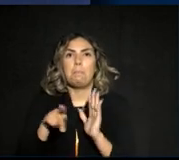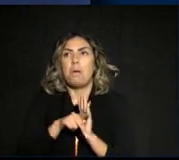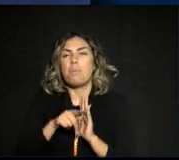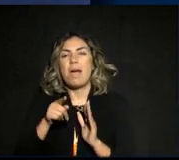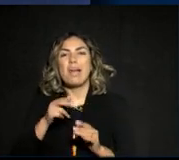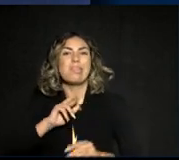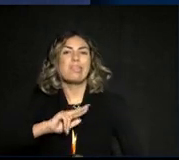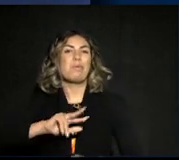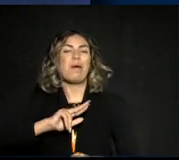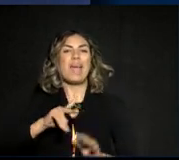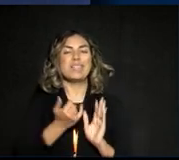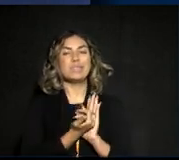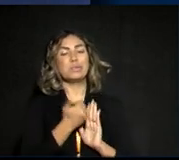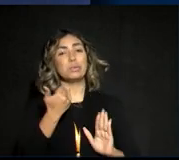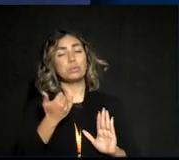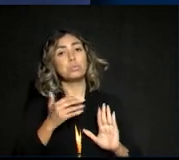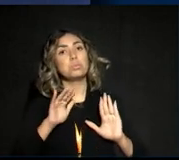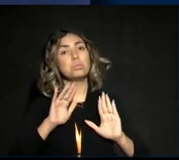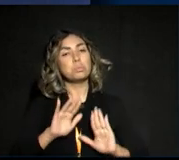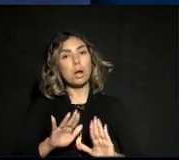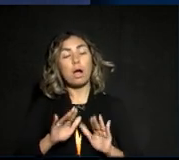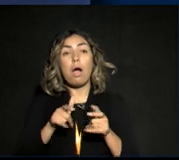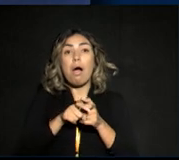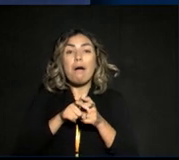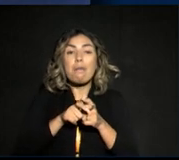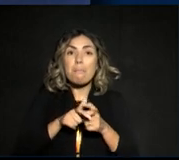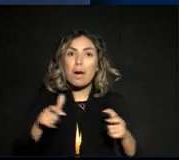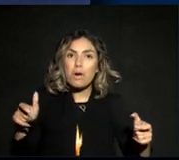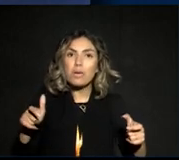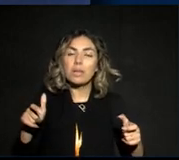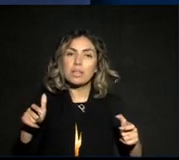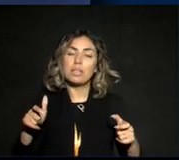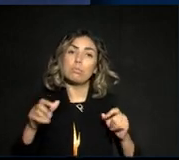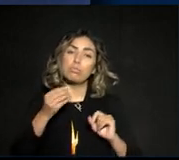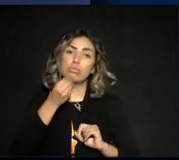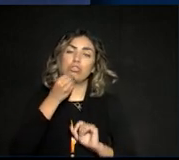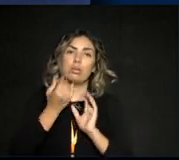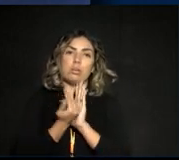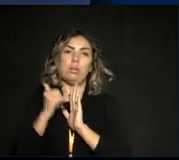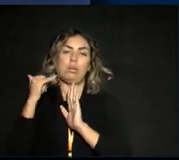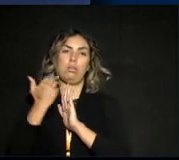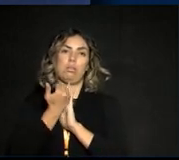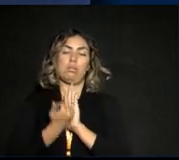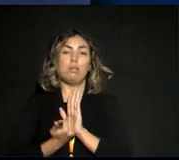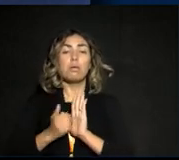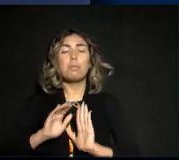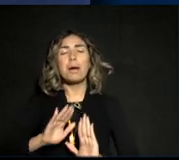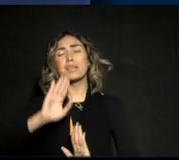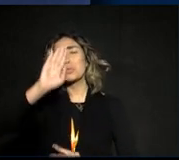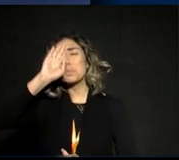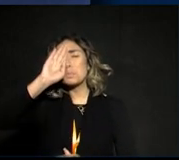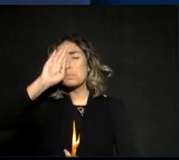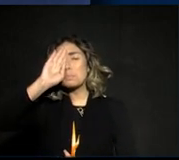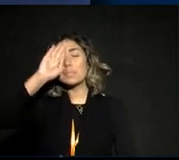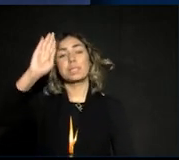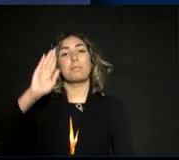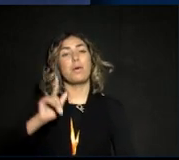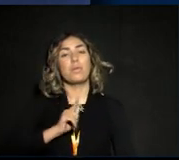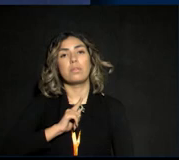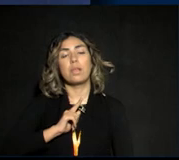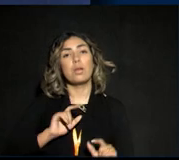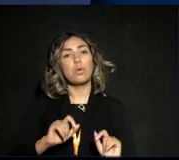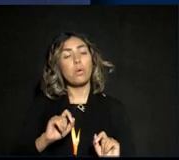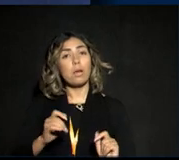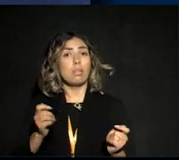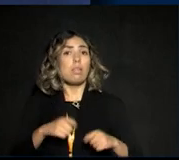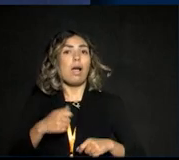base, a gente deveria convergir para uma desinflação. A grande questão é que você teria motivos